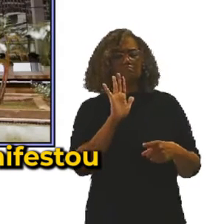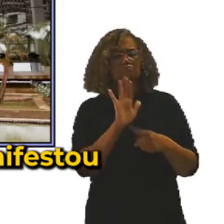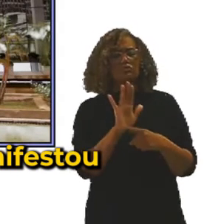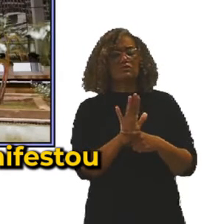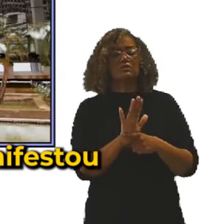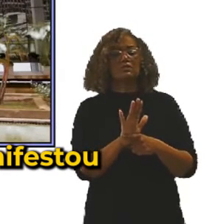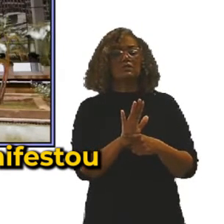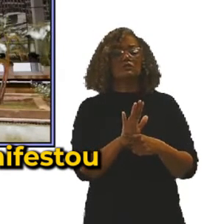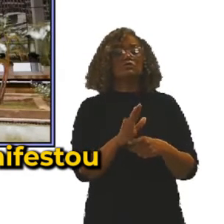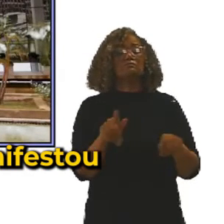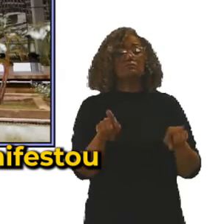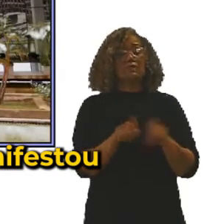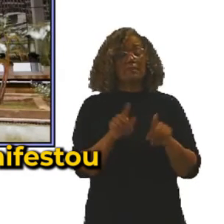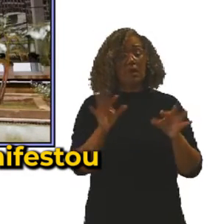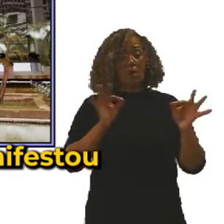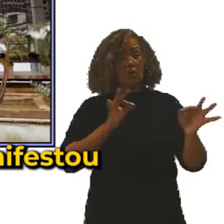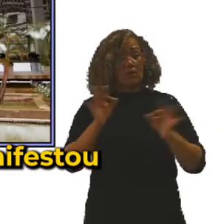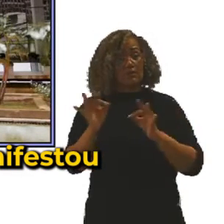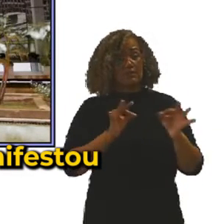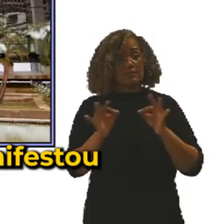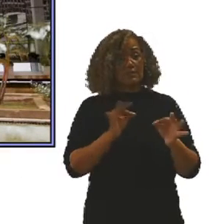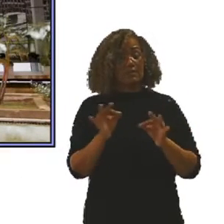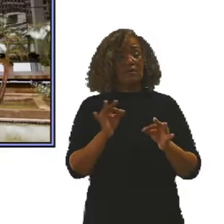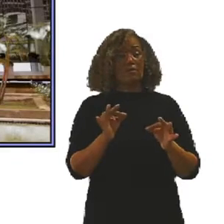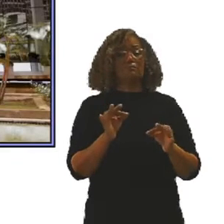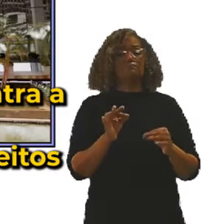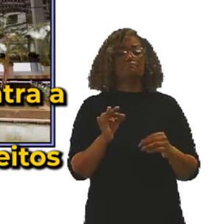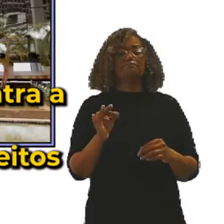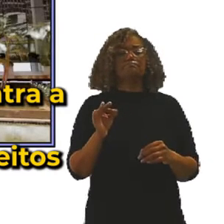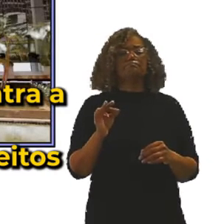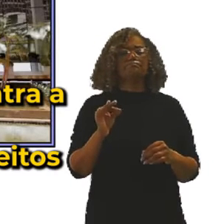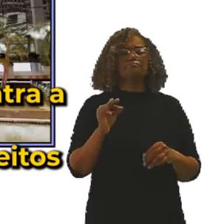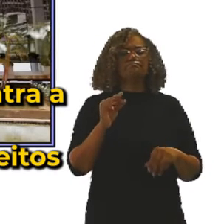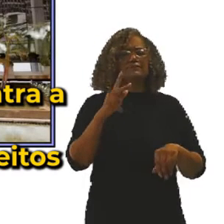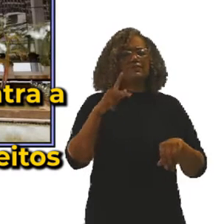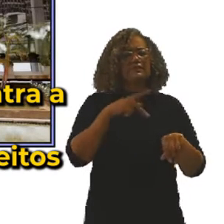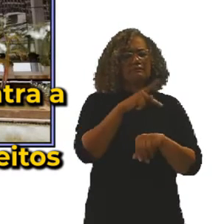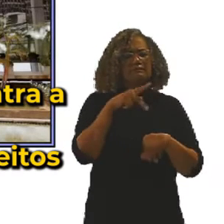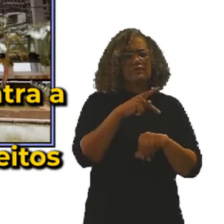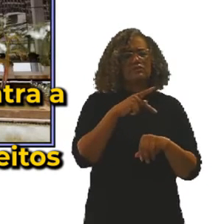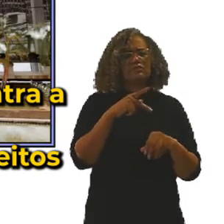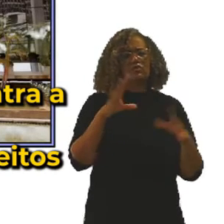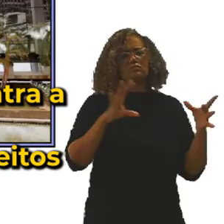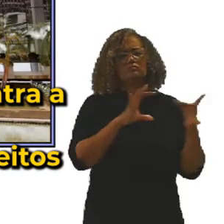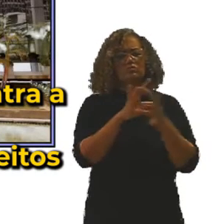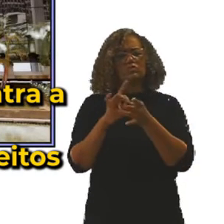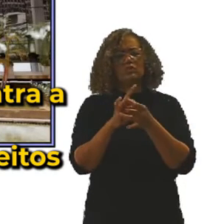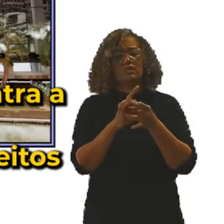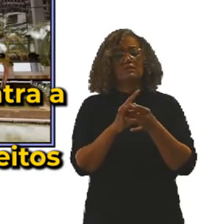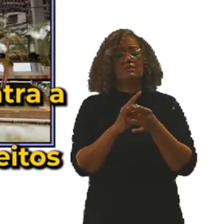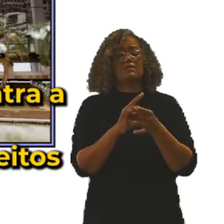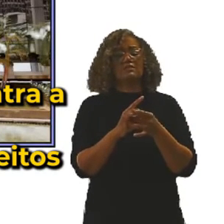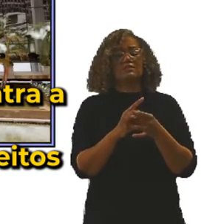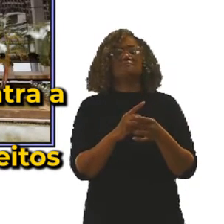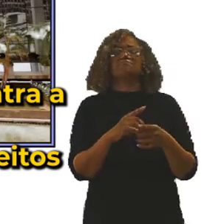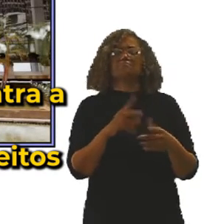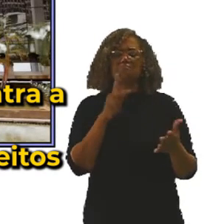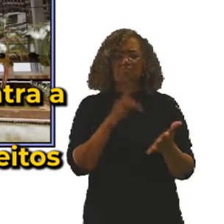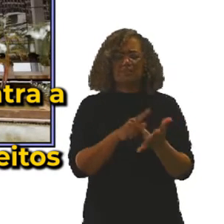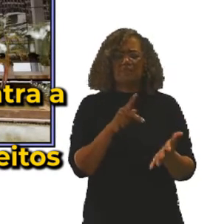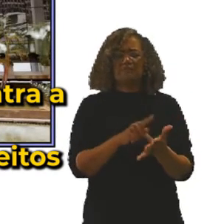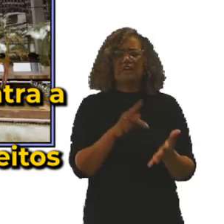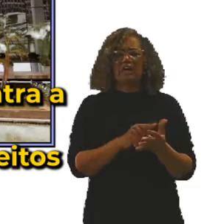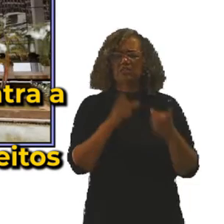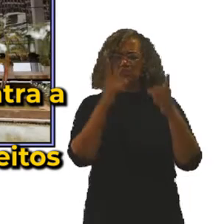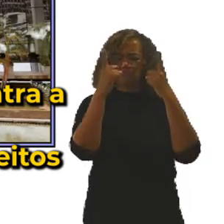das Nações Unidas já se manifestou inúmeras vezes, afirmando que a violência doméstica contra a mulher é a mais